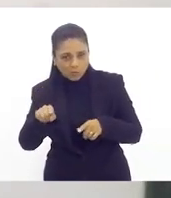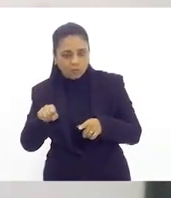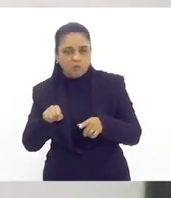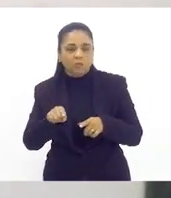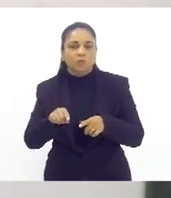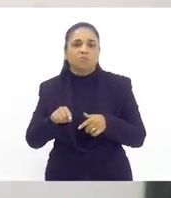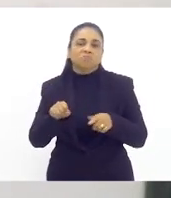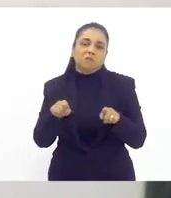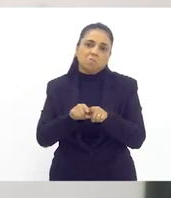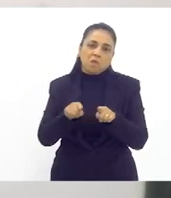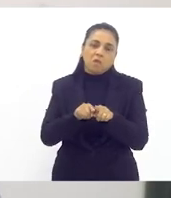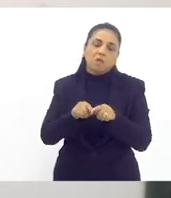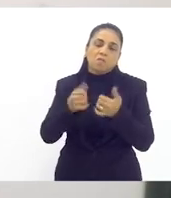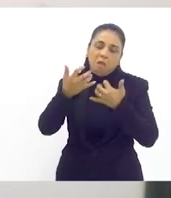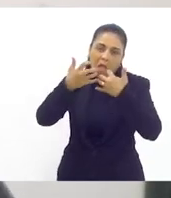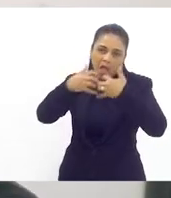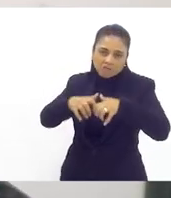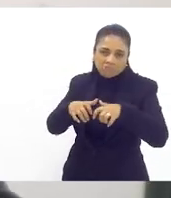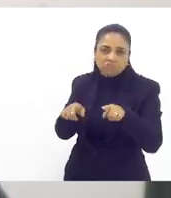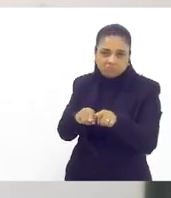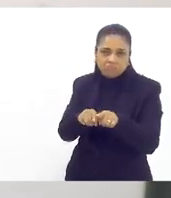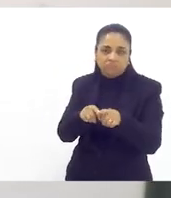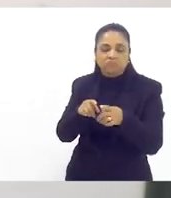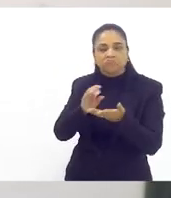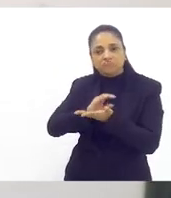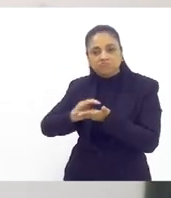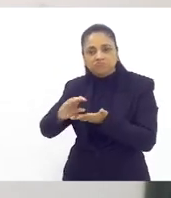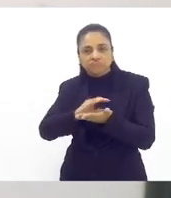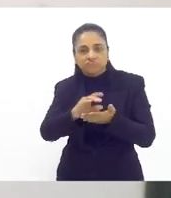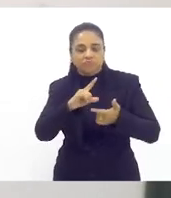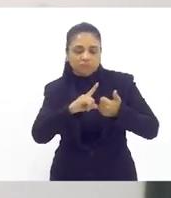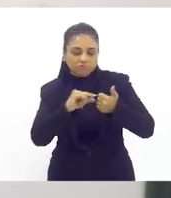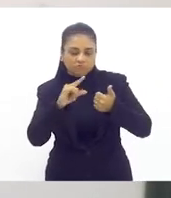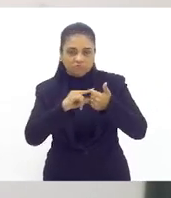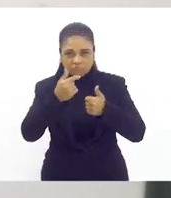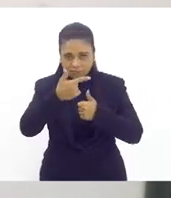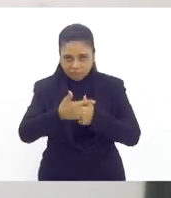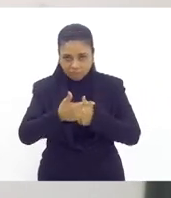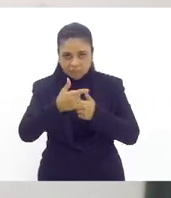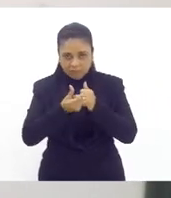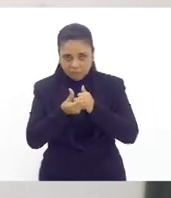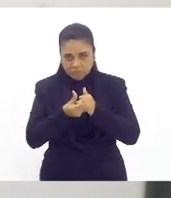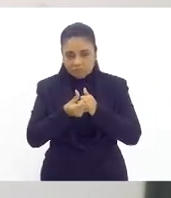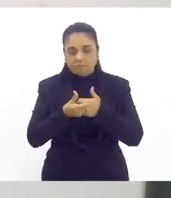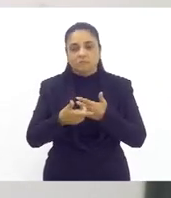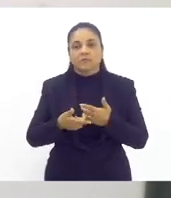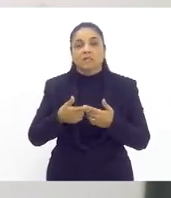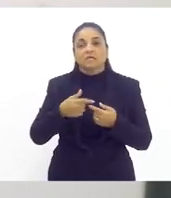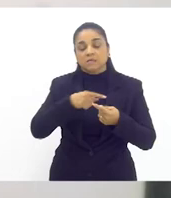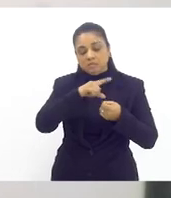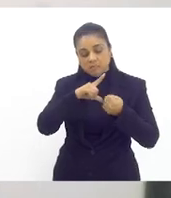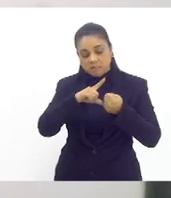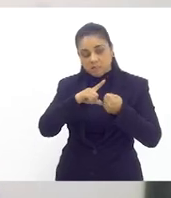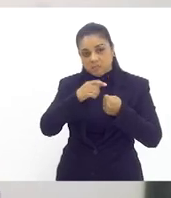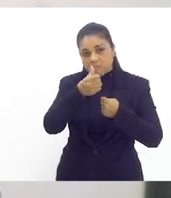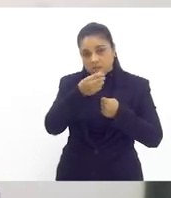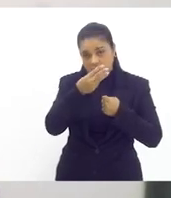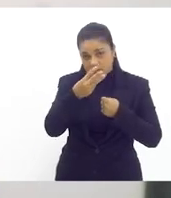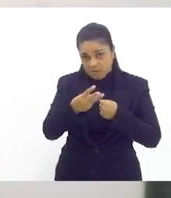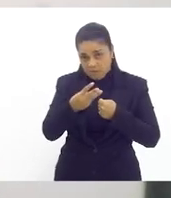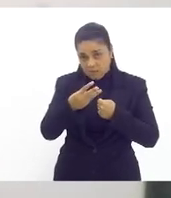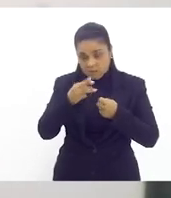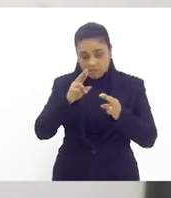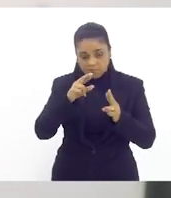E então terem acesso com essa viabilidade do que a inciso 2 inciso 3 ainda